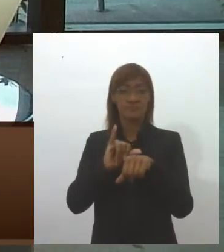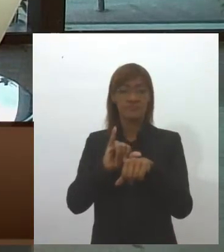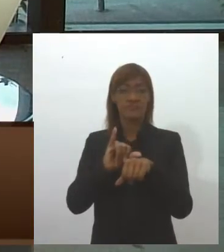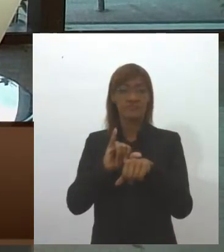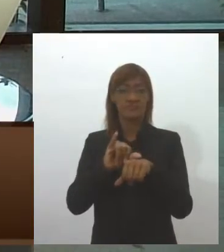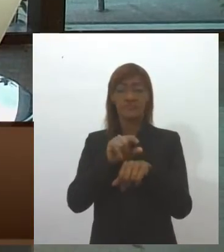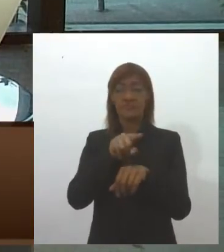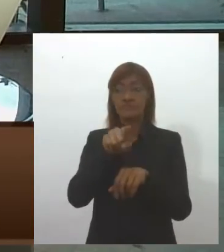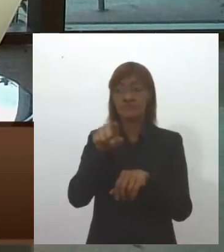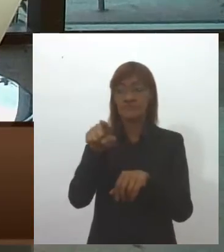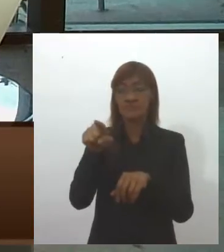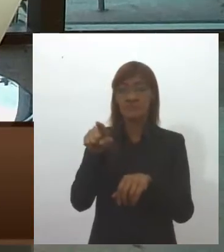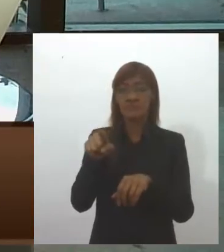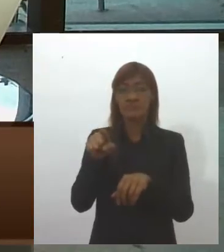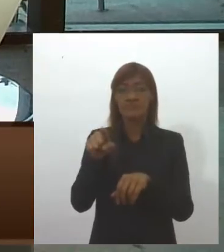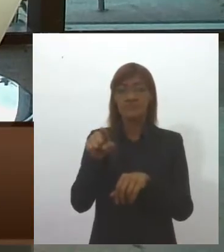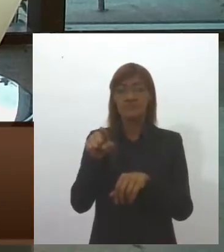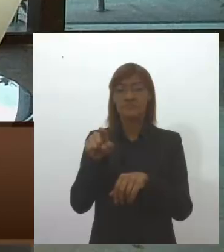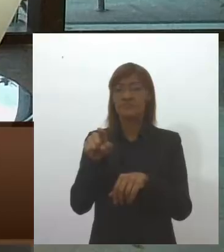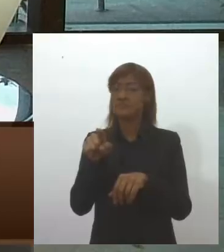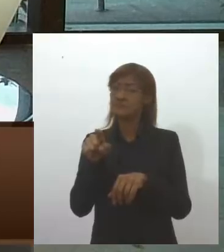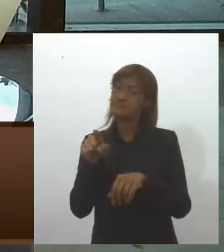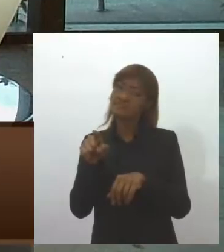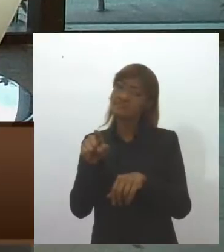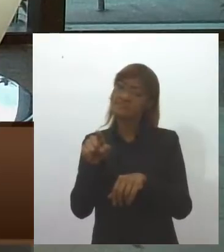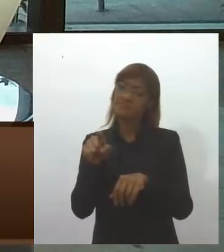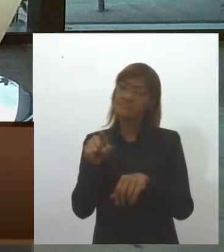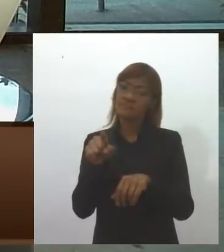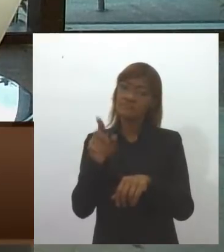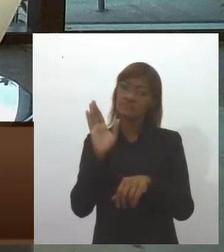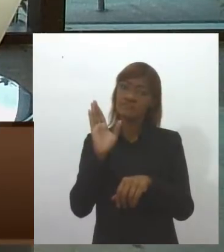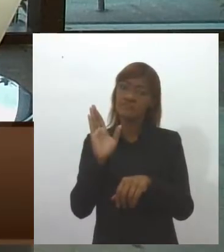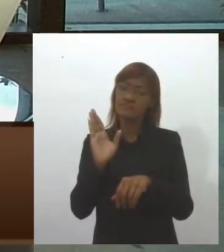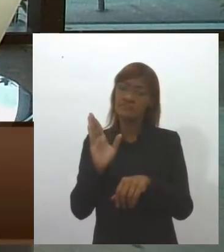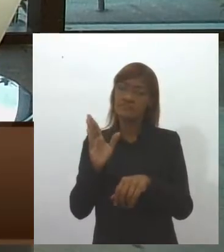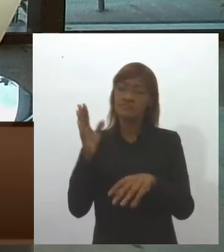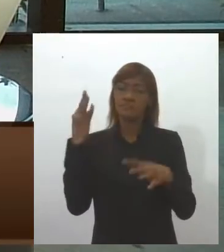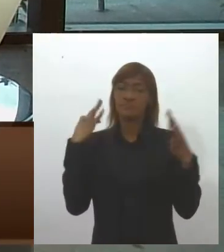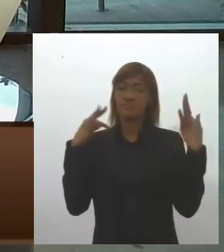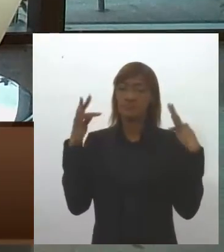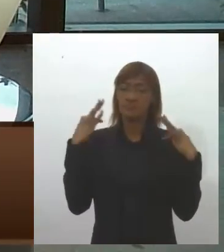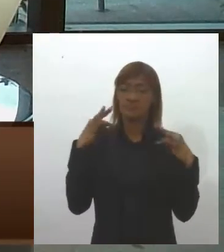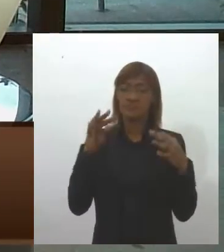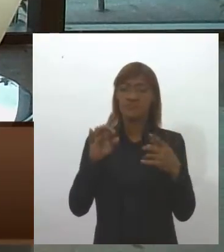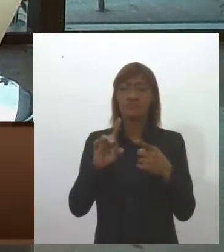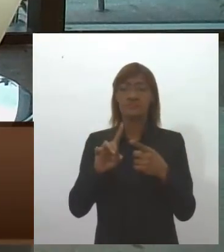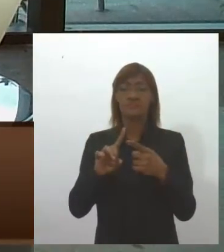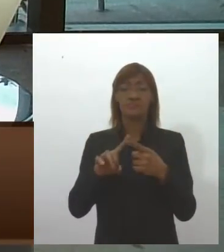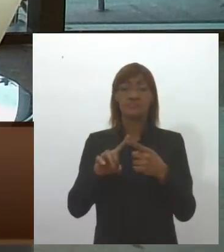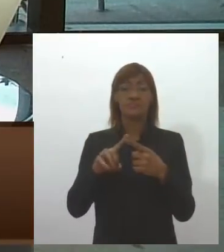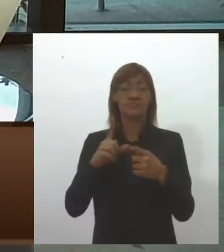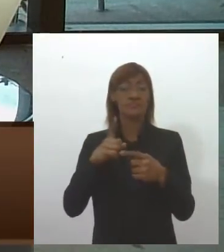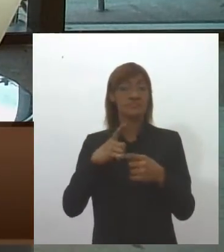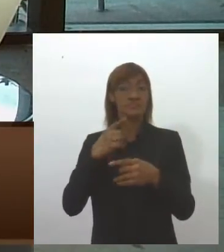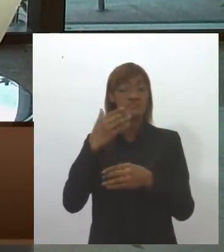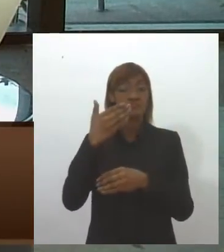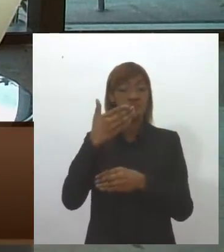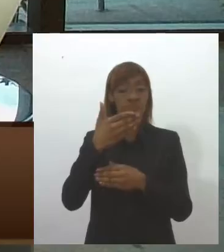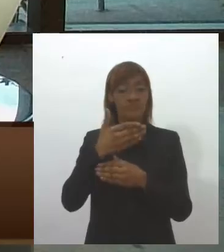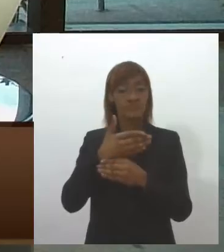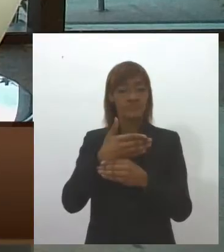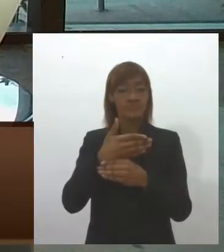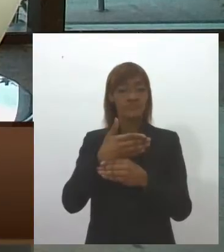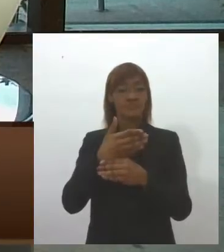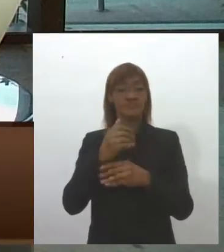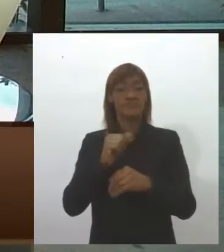estão em volta do segmento turístico, tipo o taxista que recepciona um turista